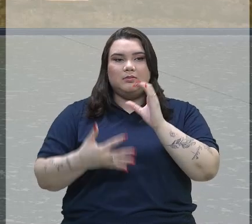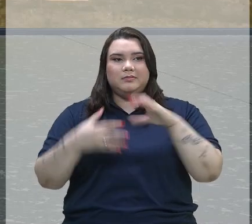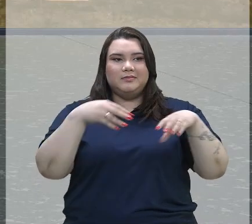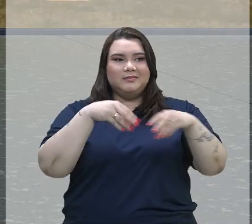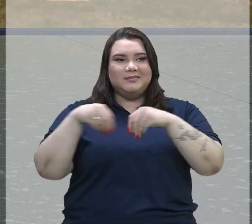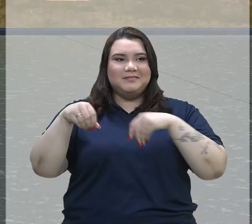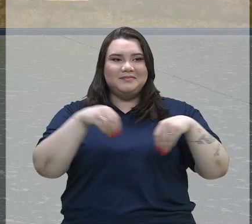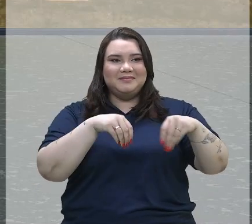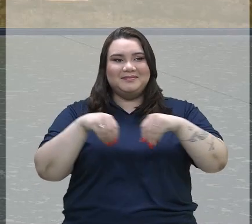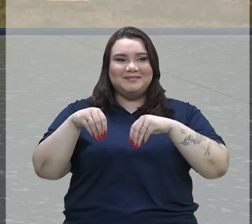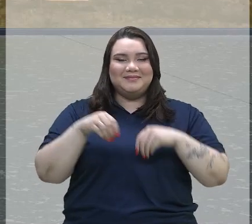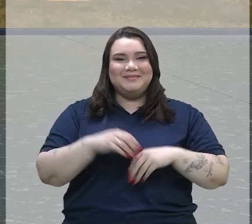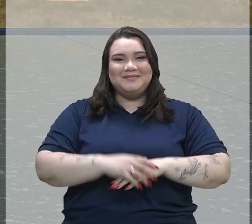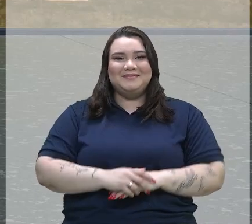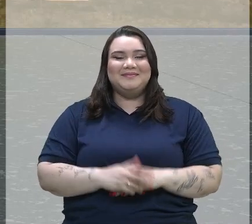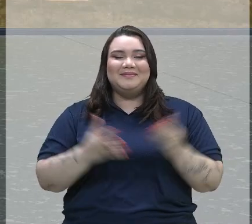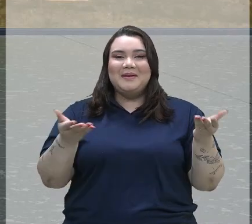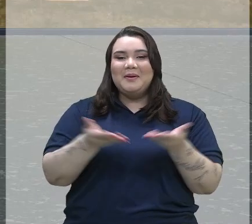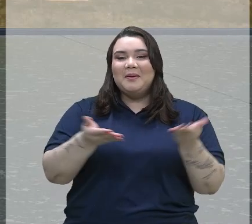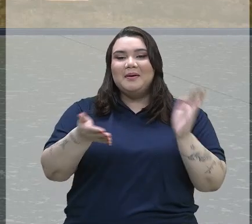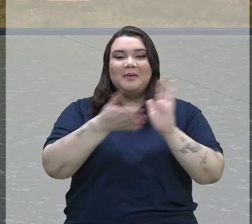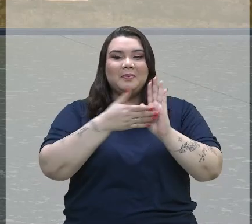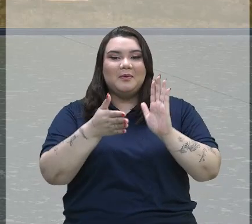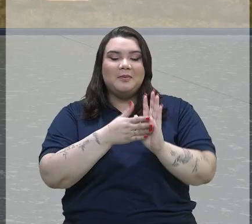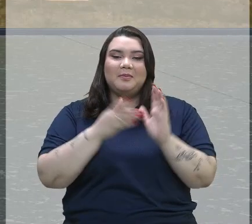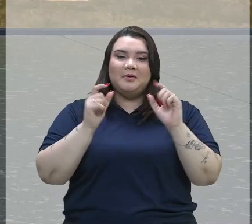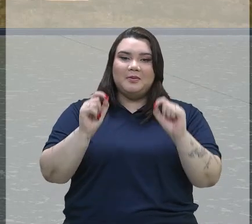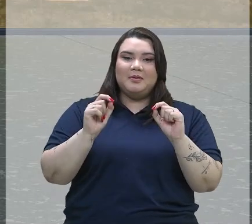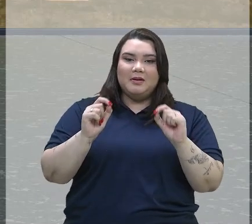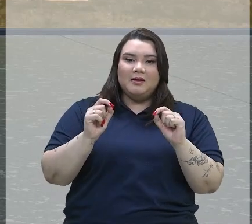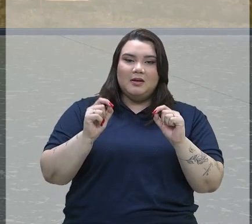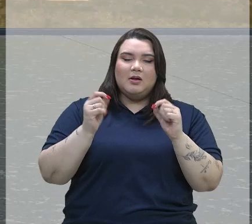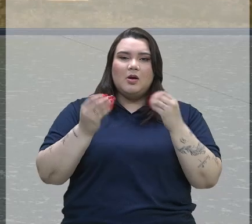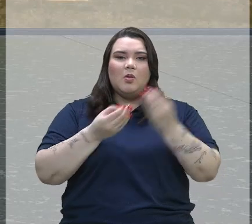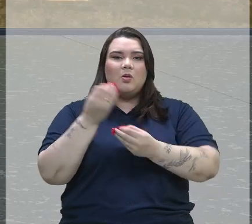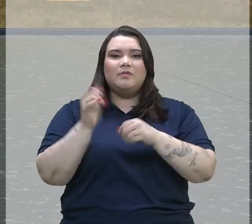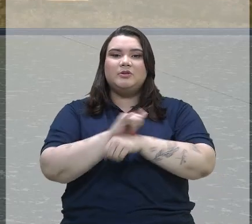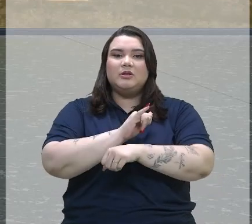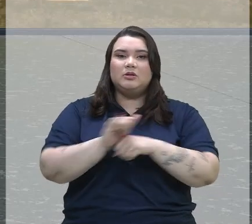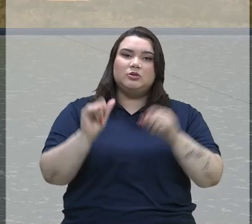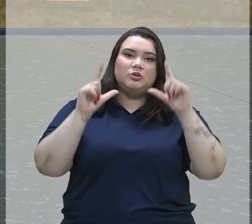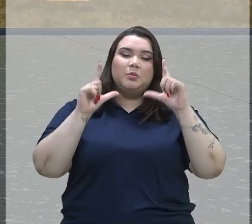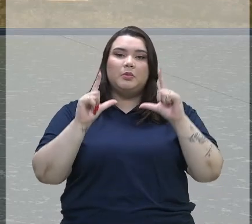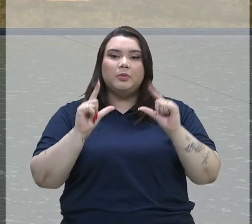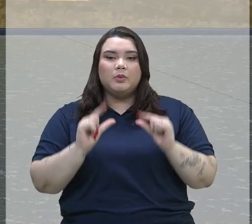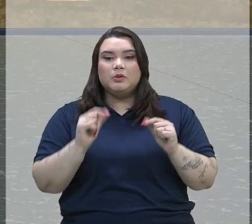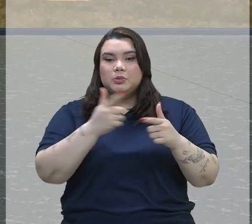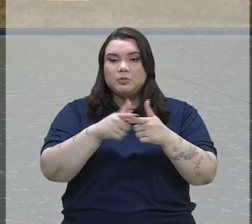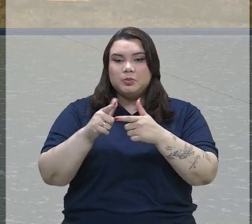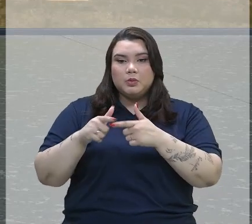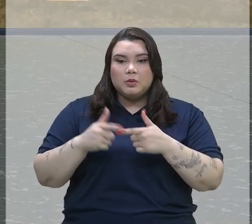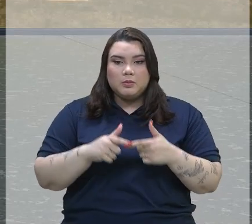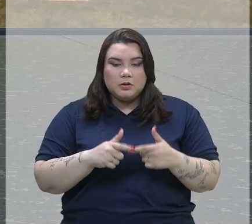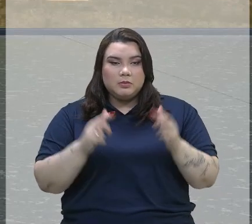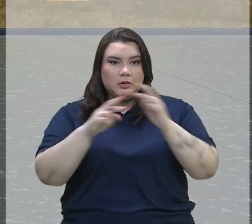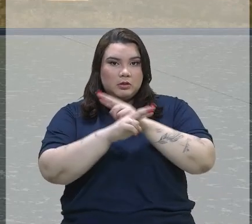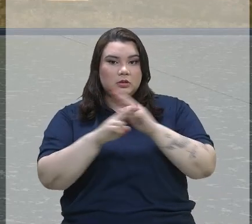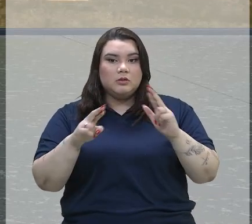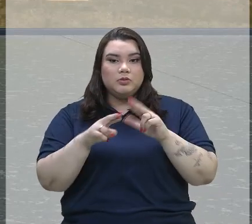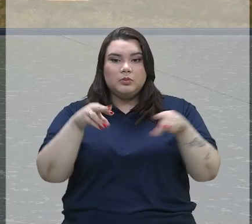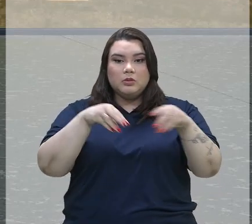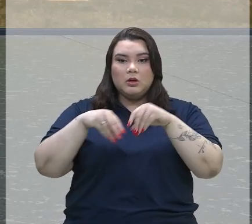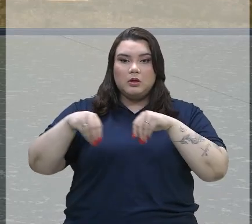vai ali propor medidas que podem diminuir, minimizar esses impactos ambientais que os